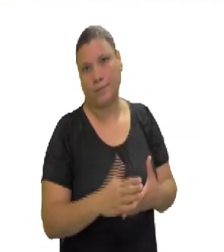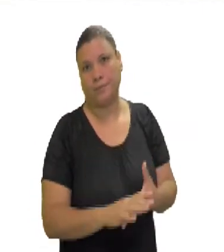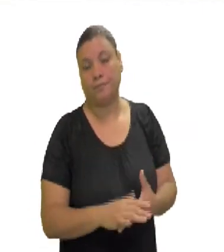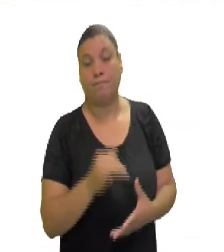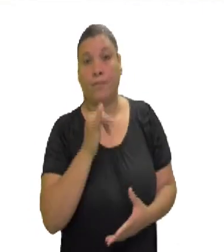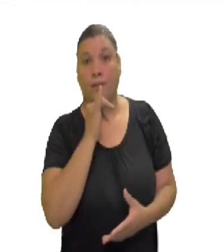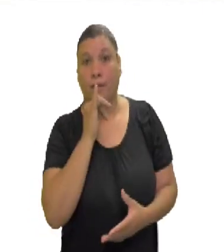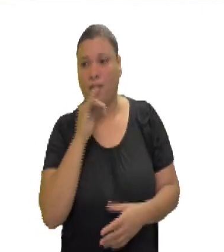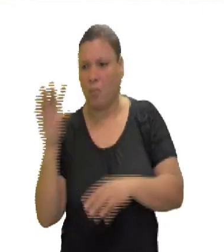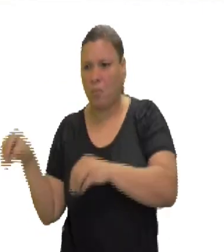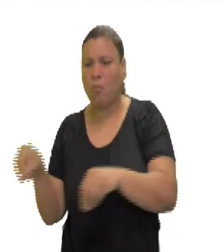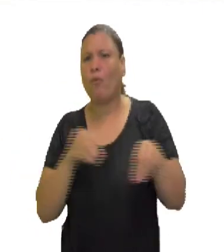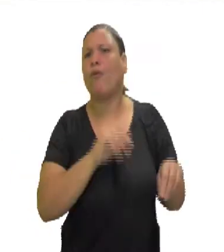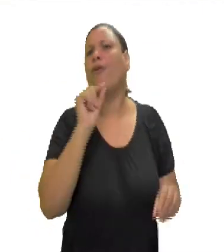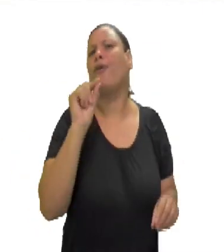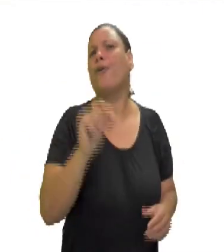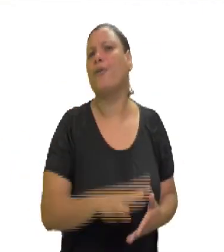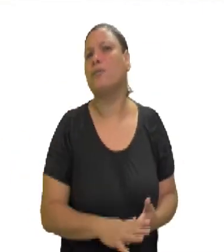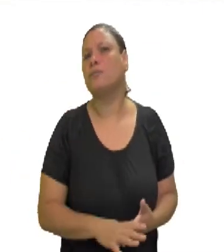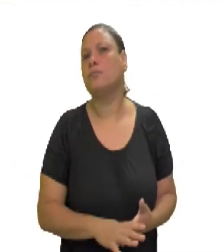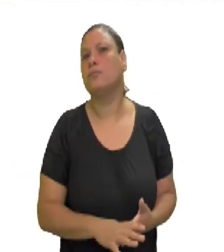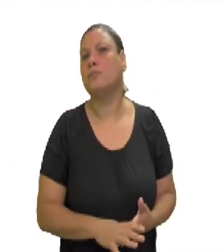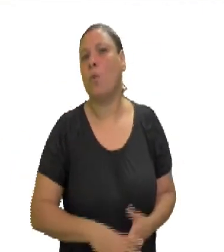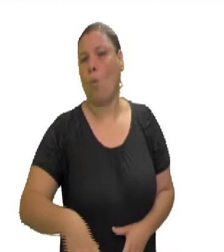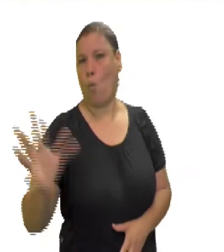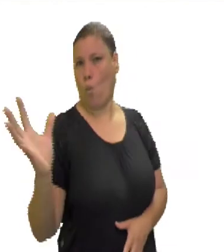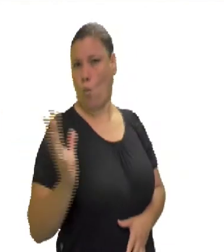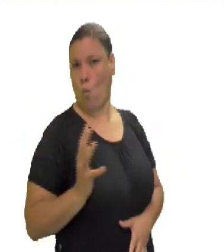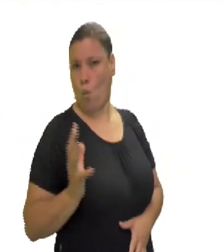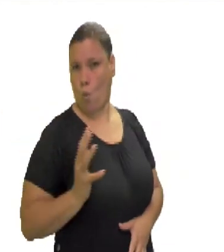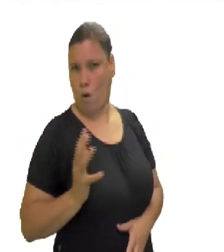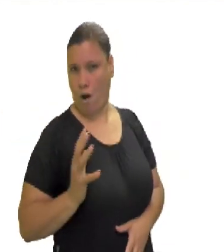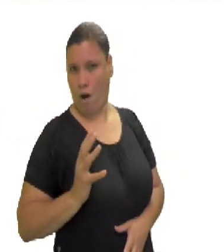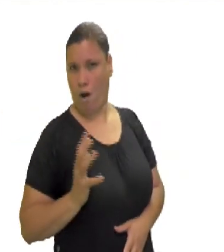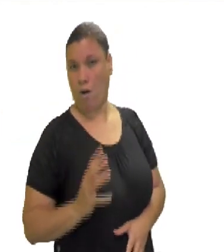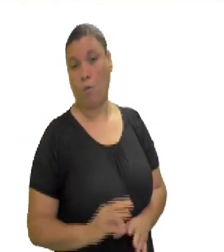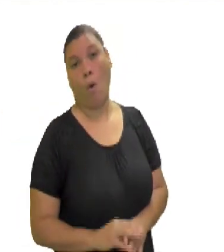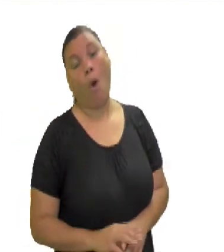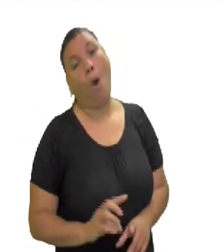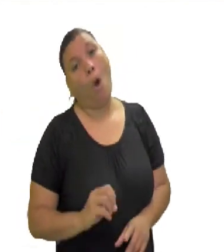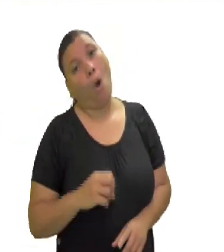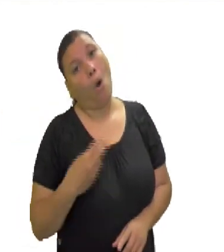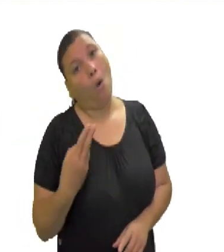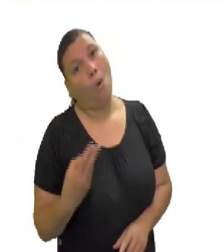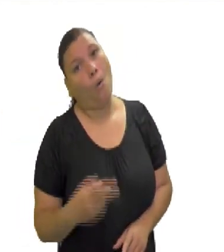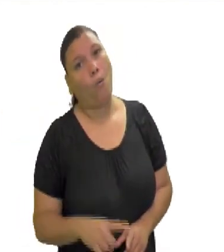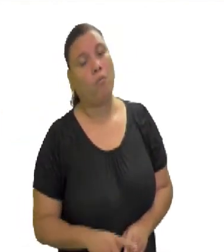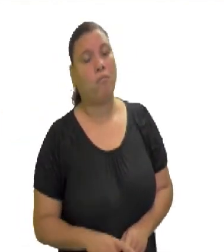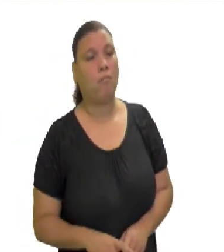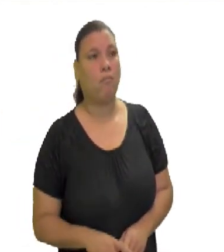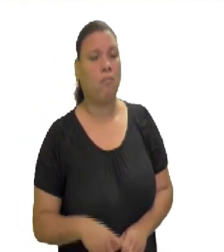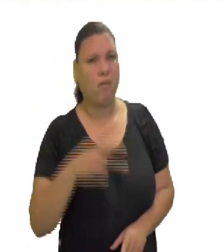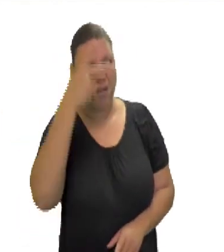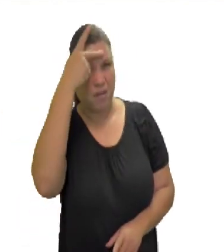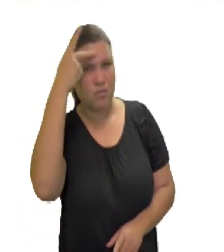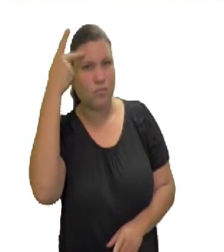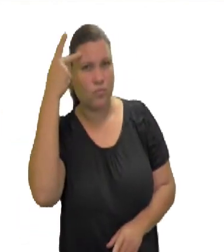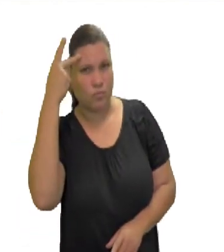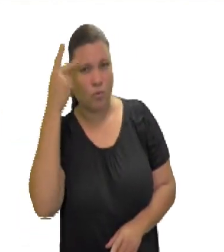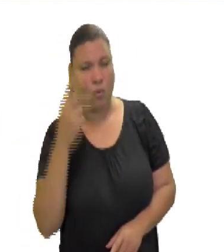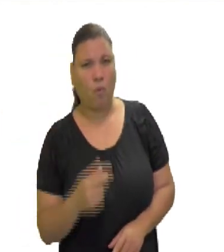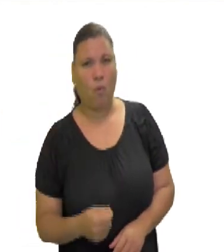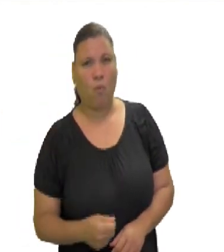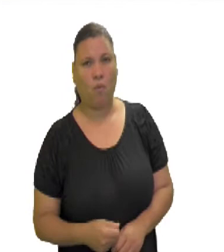muito dinheiro e queriam investir na mineração. Outras pessoas que que não estavam muito bem, não